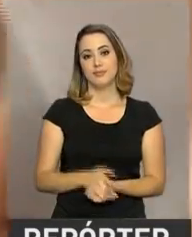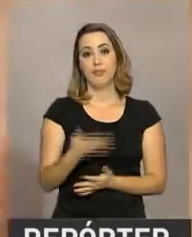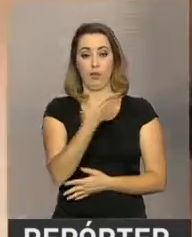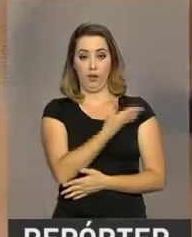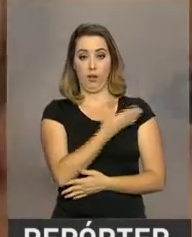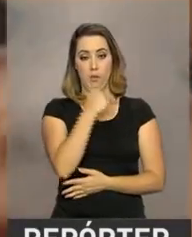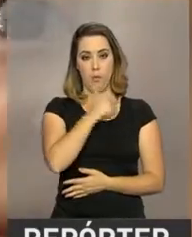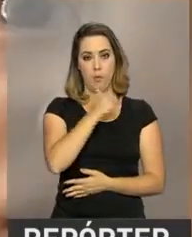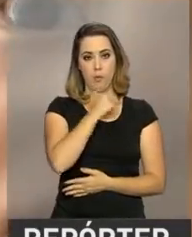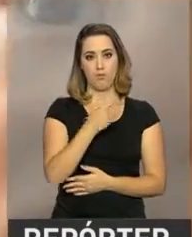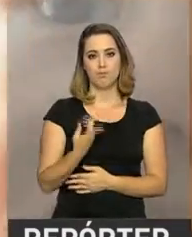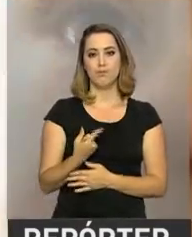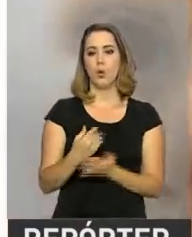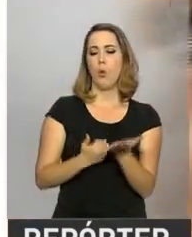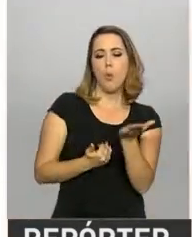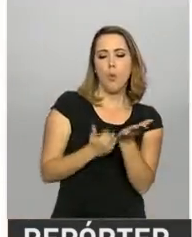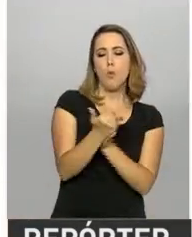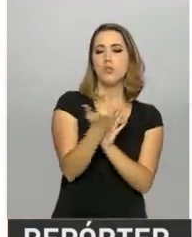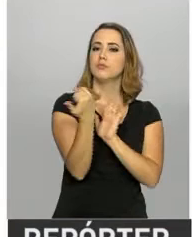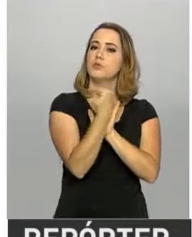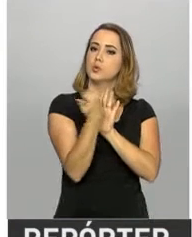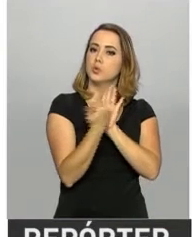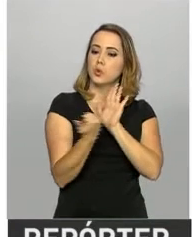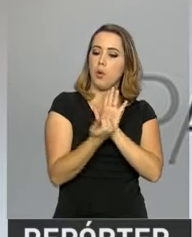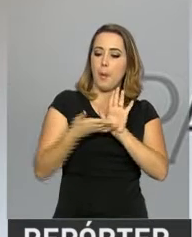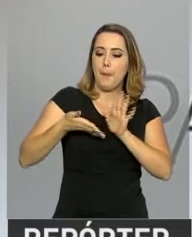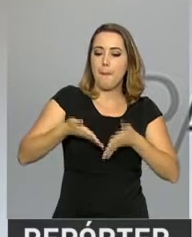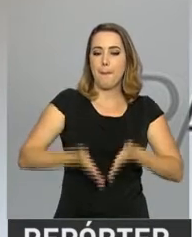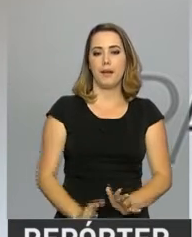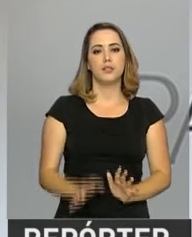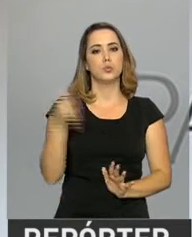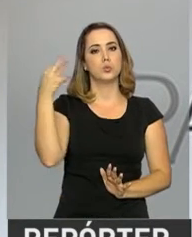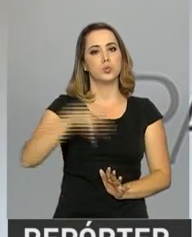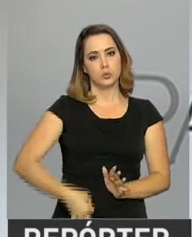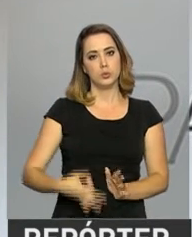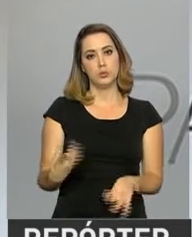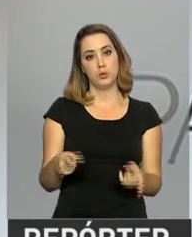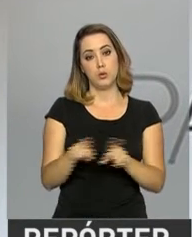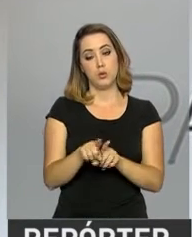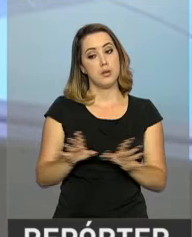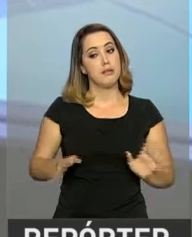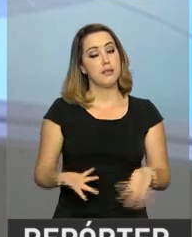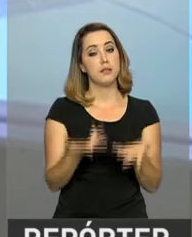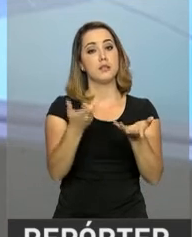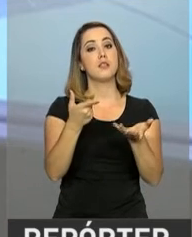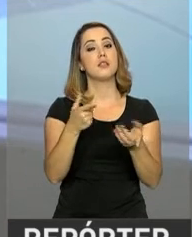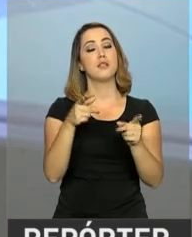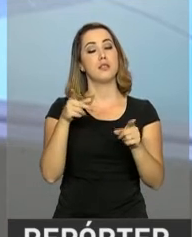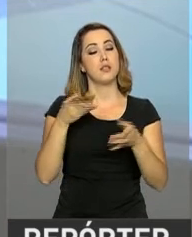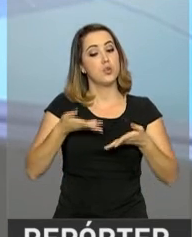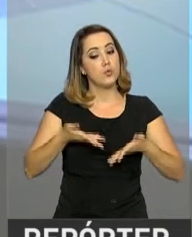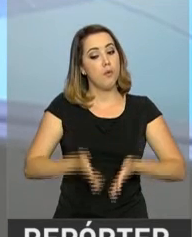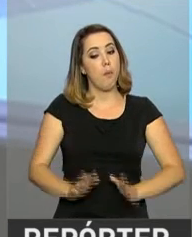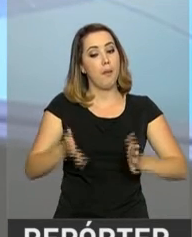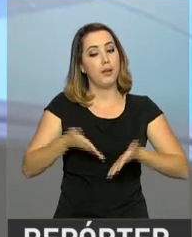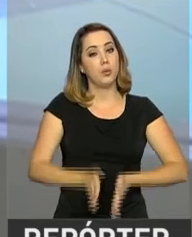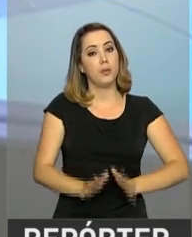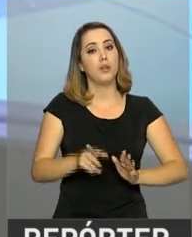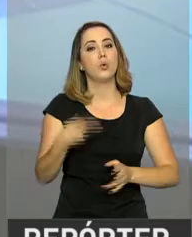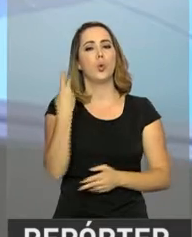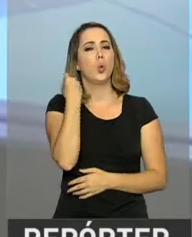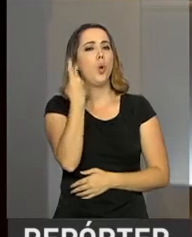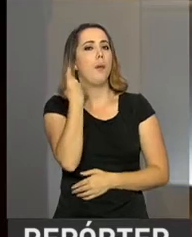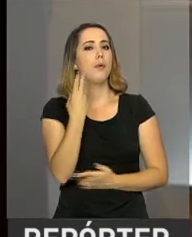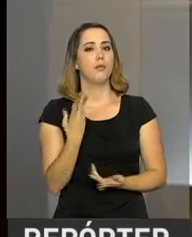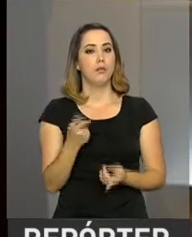participou da fase piloto do projeto parto adequado que incentivos partos normais principalmente na rede privada de